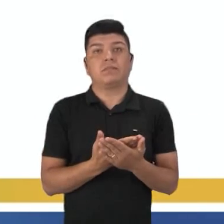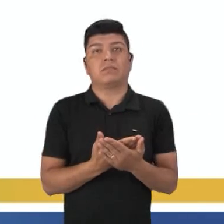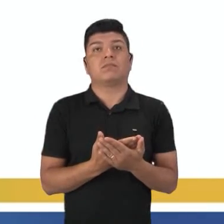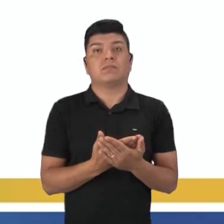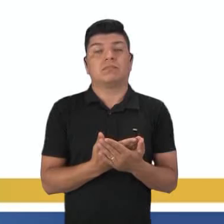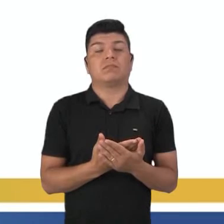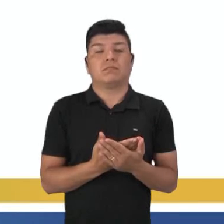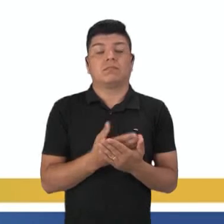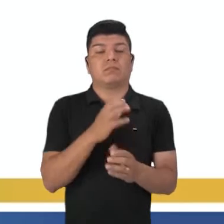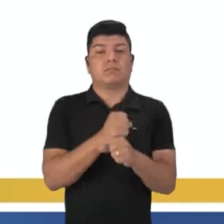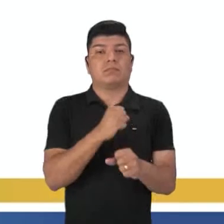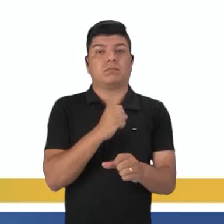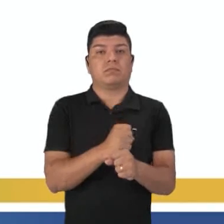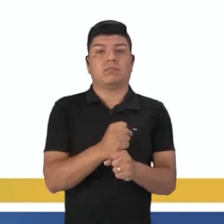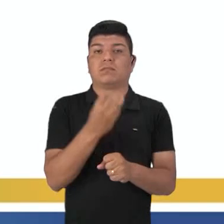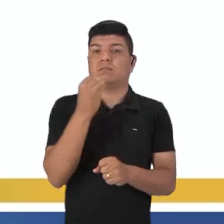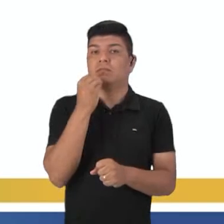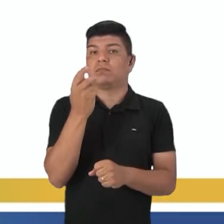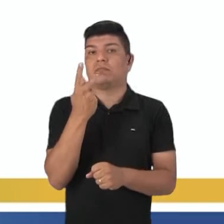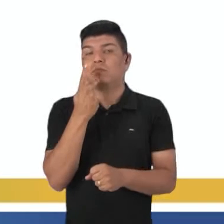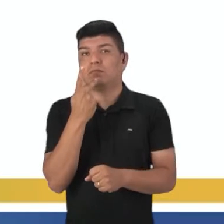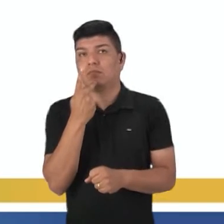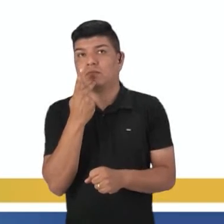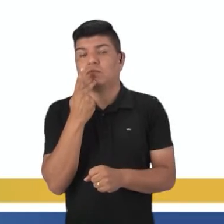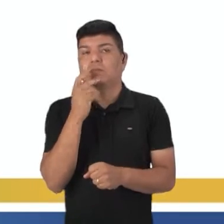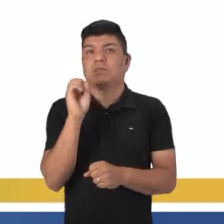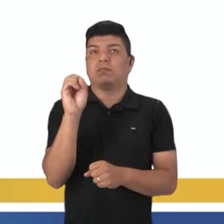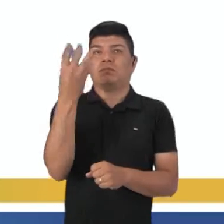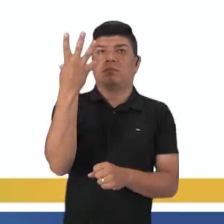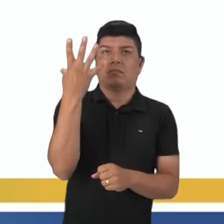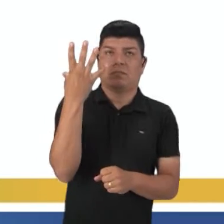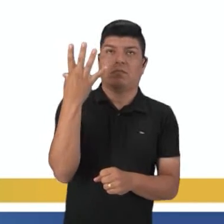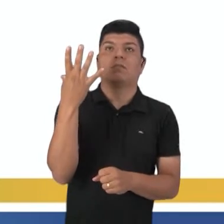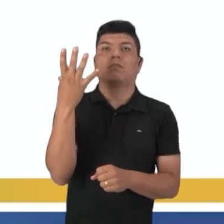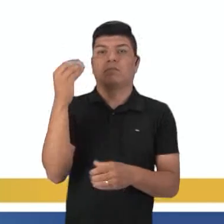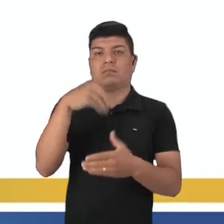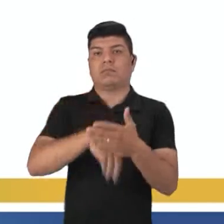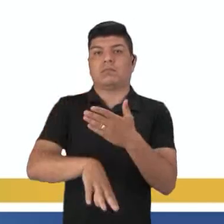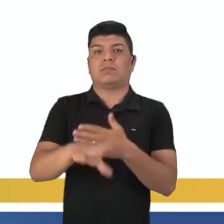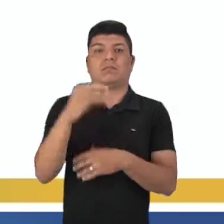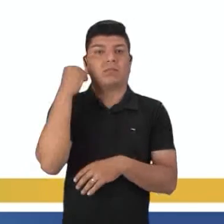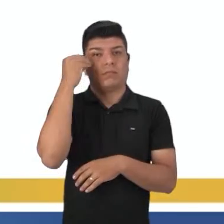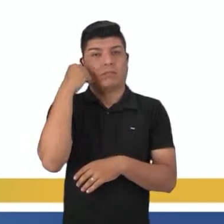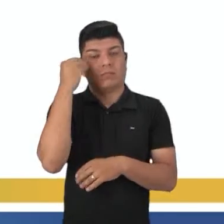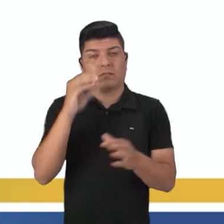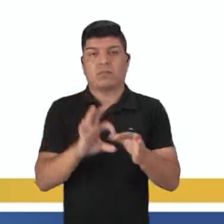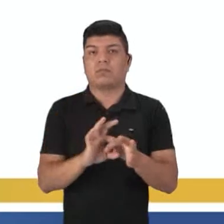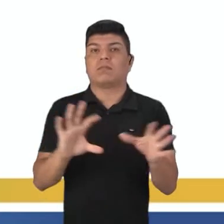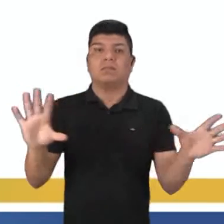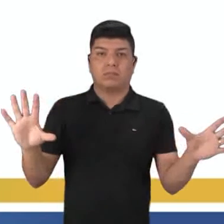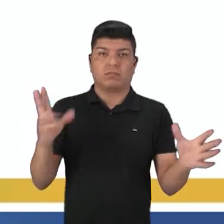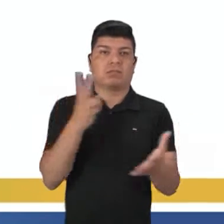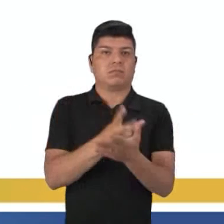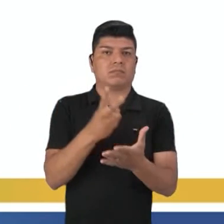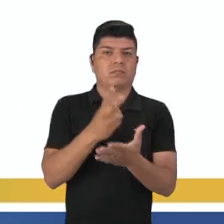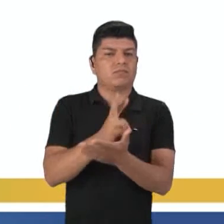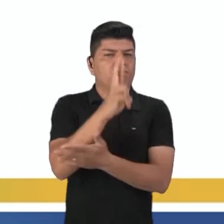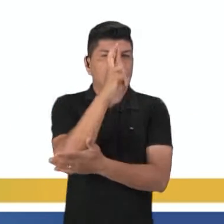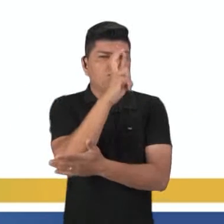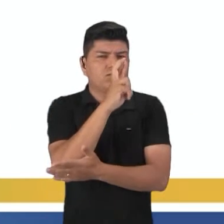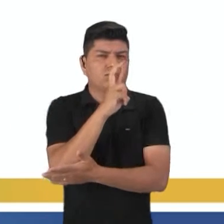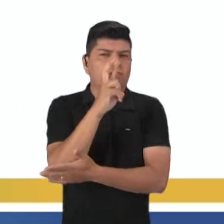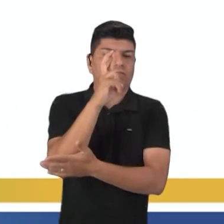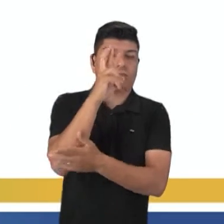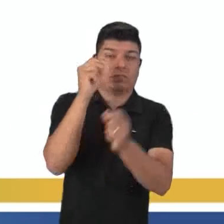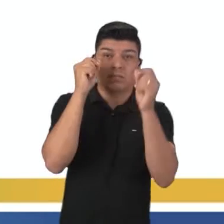né, sobre o cálculo de probabilidade de ocorrência de um evento dentro de um experimento aleatório. Então, sempre esteja atento ao